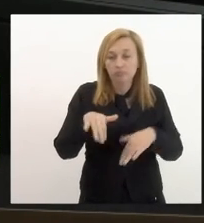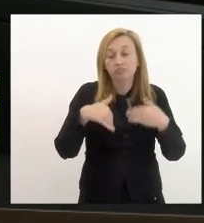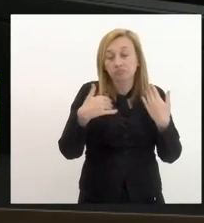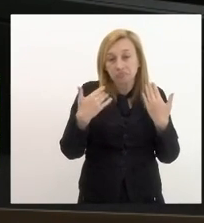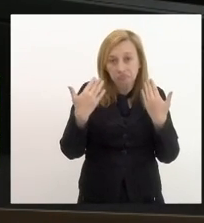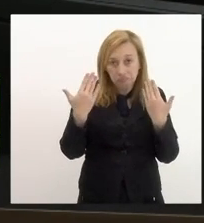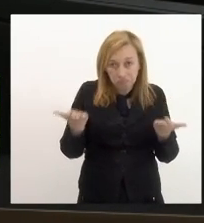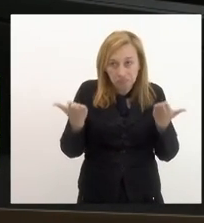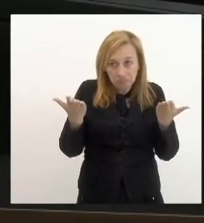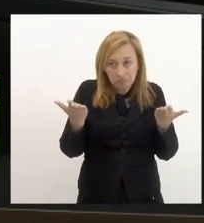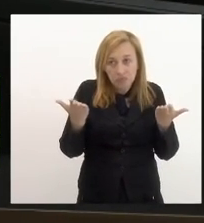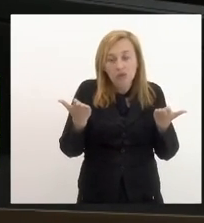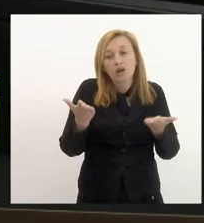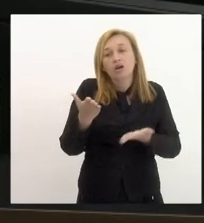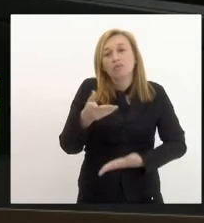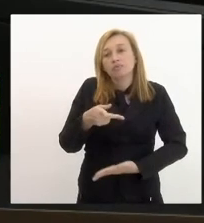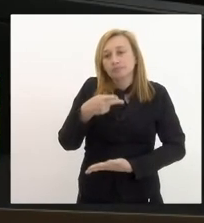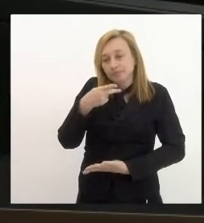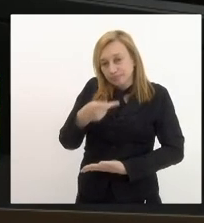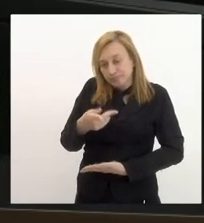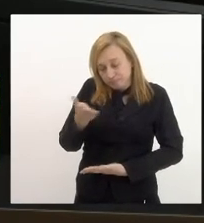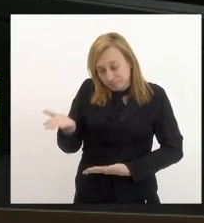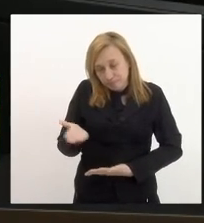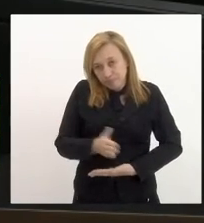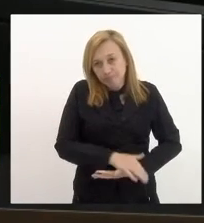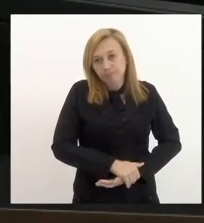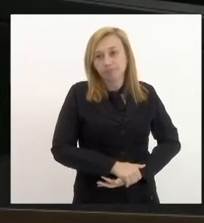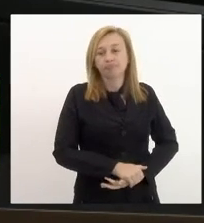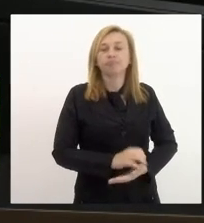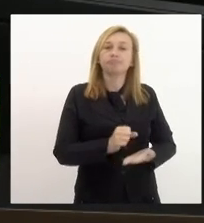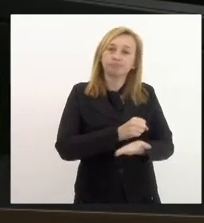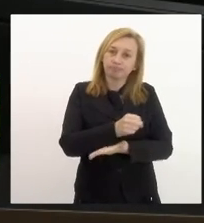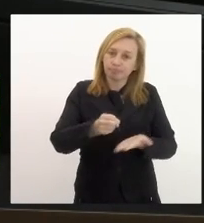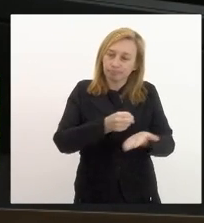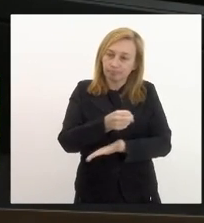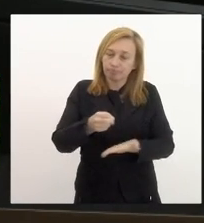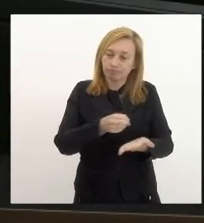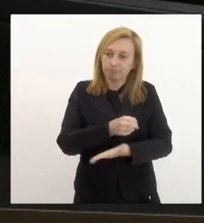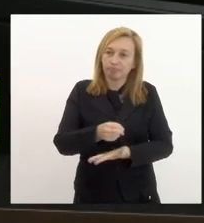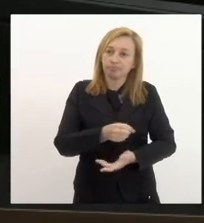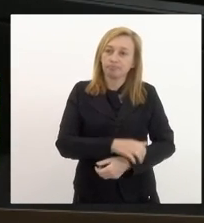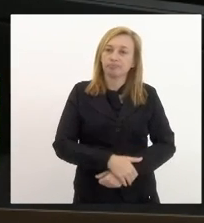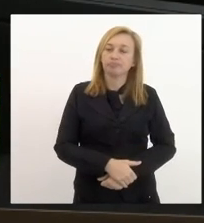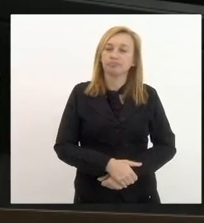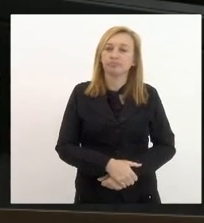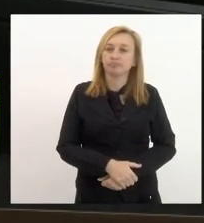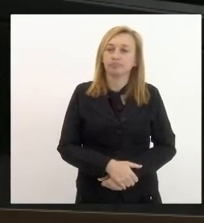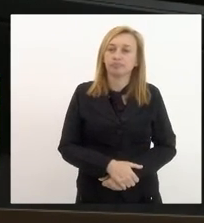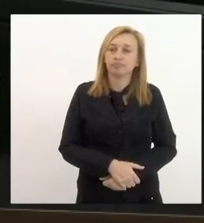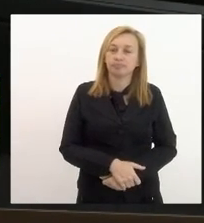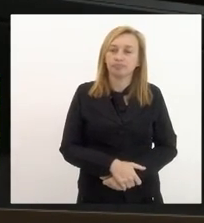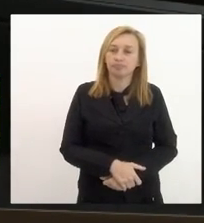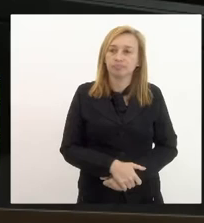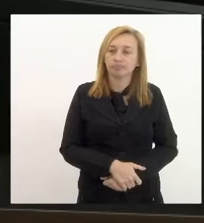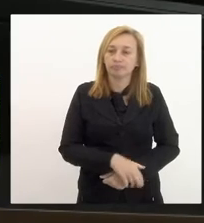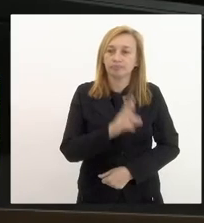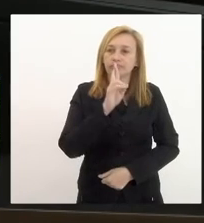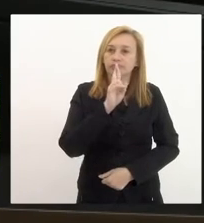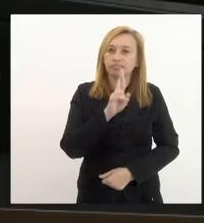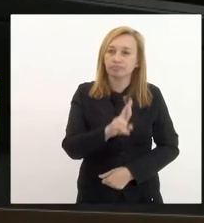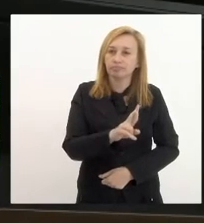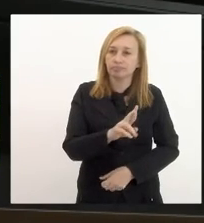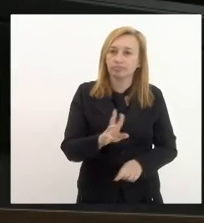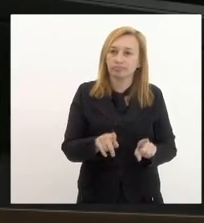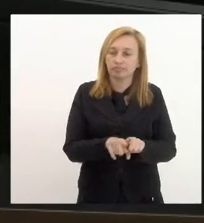então eram essas as considerações básicas E aí respondendo